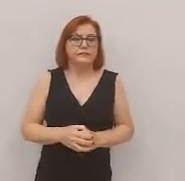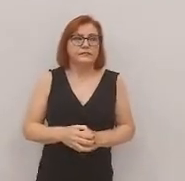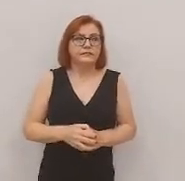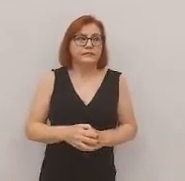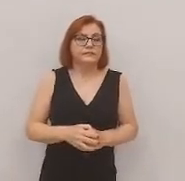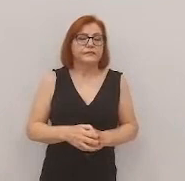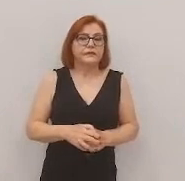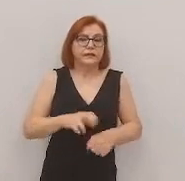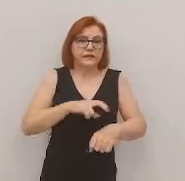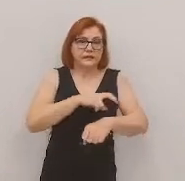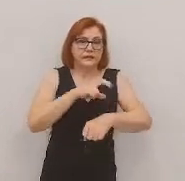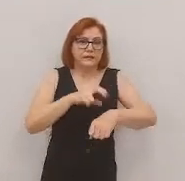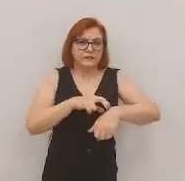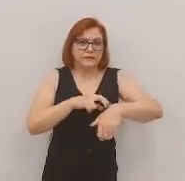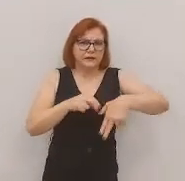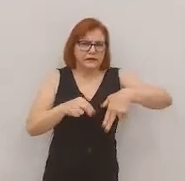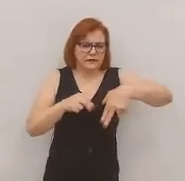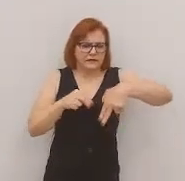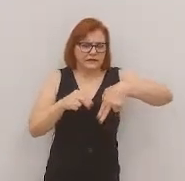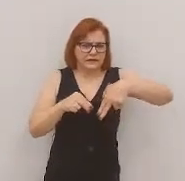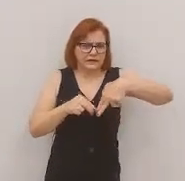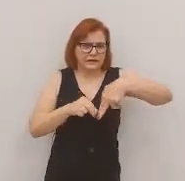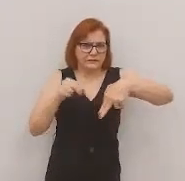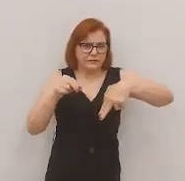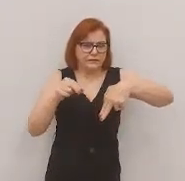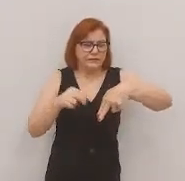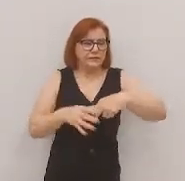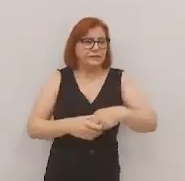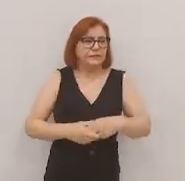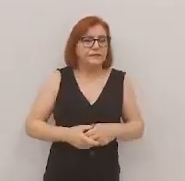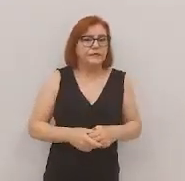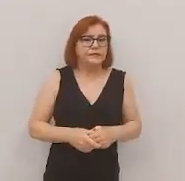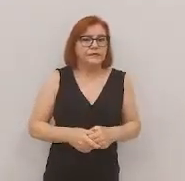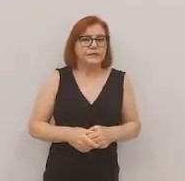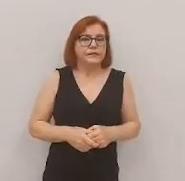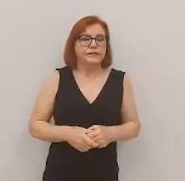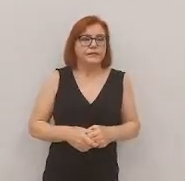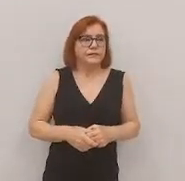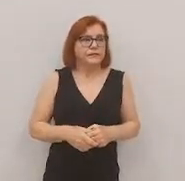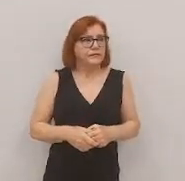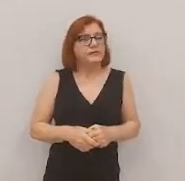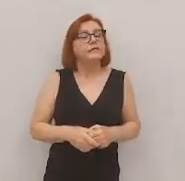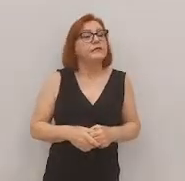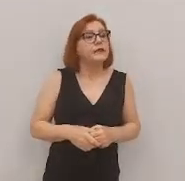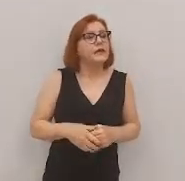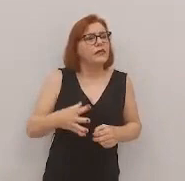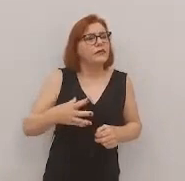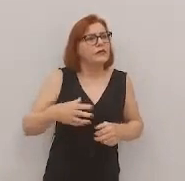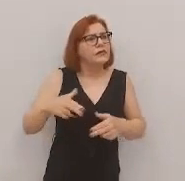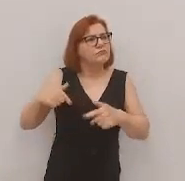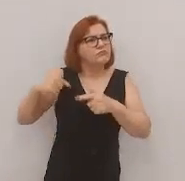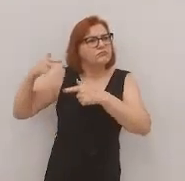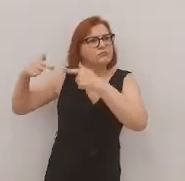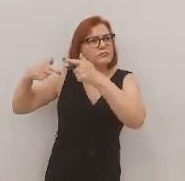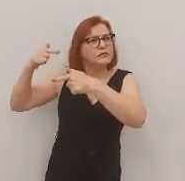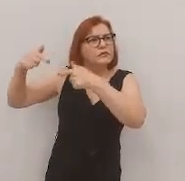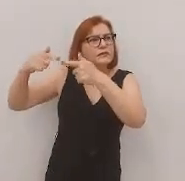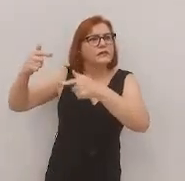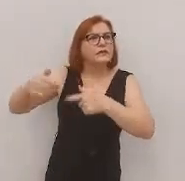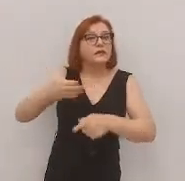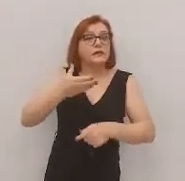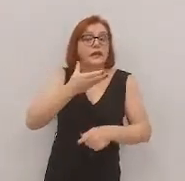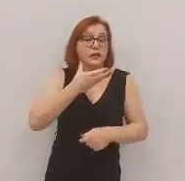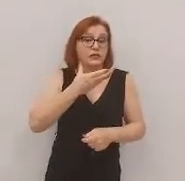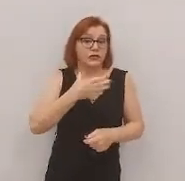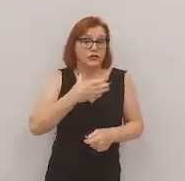calcanhar, certo? E esse descendente específico, filho da mulher,